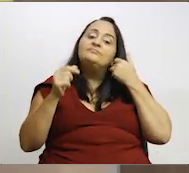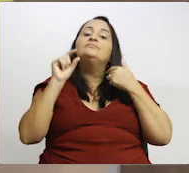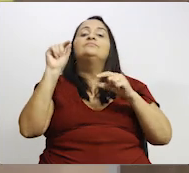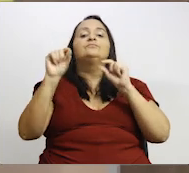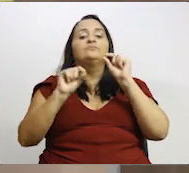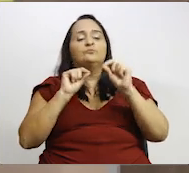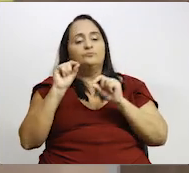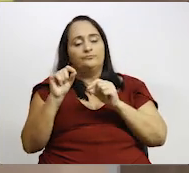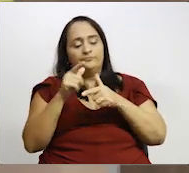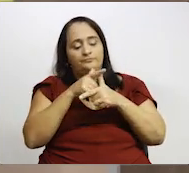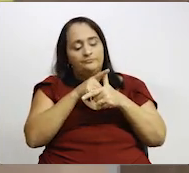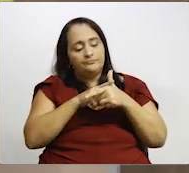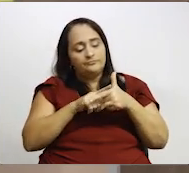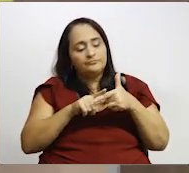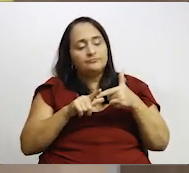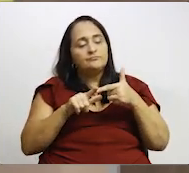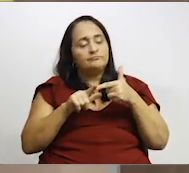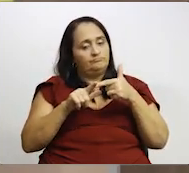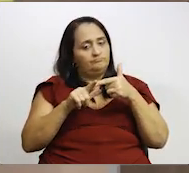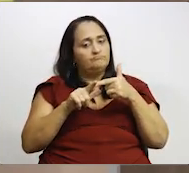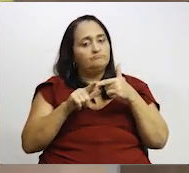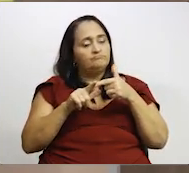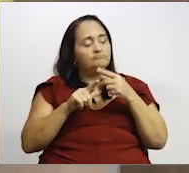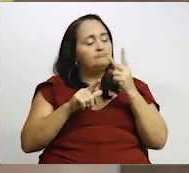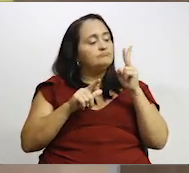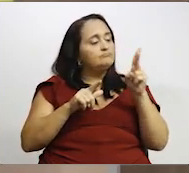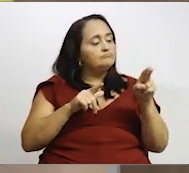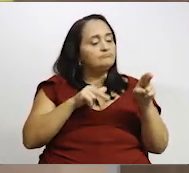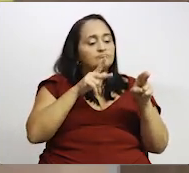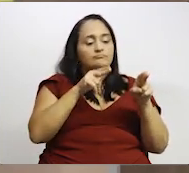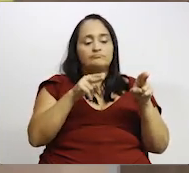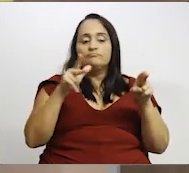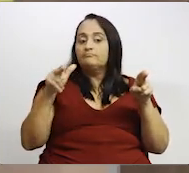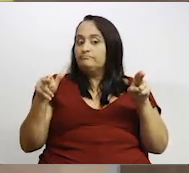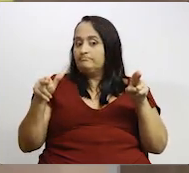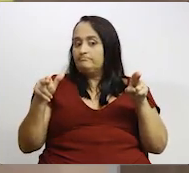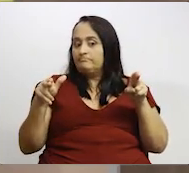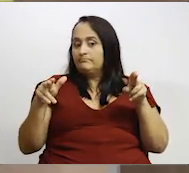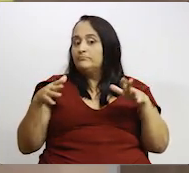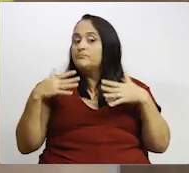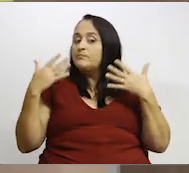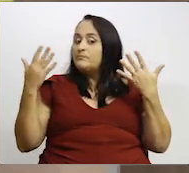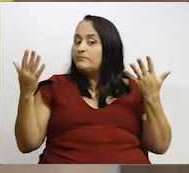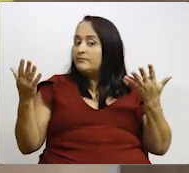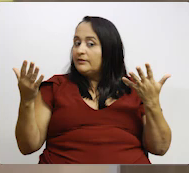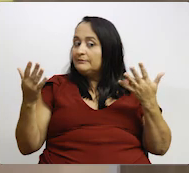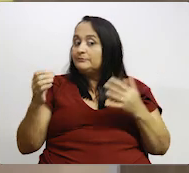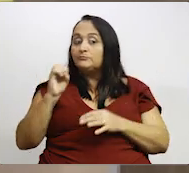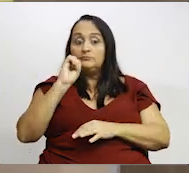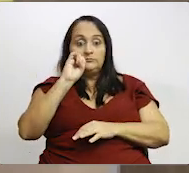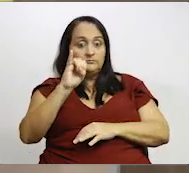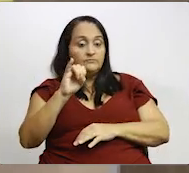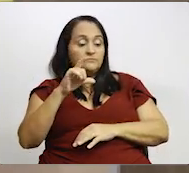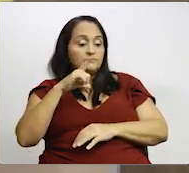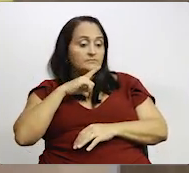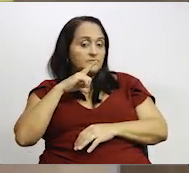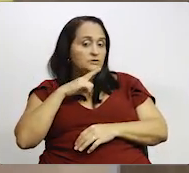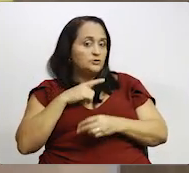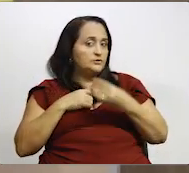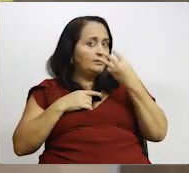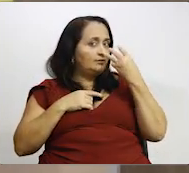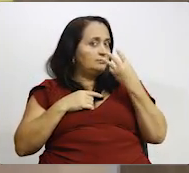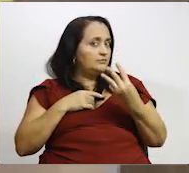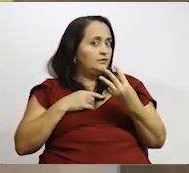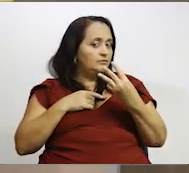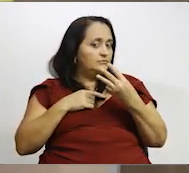a gente sempre lembrar que a divisão ela envolve partes iguais. Então, eu tinha 6 chocolates, dividi para 3 pessoas,